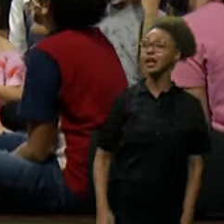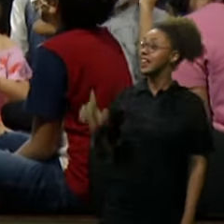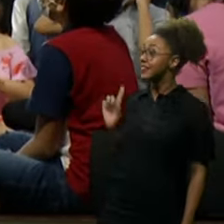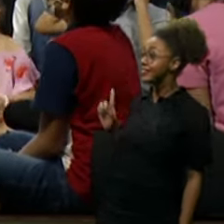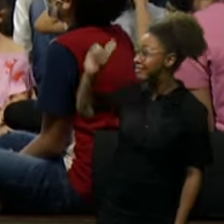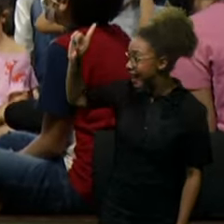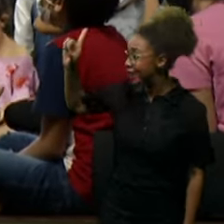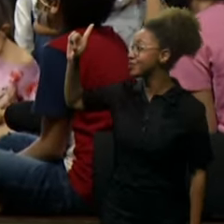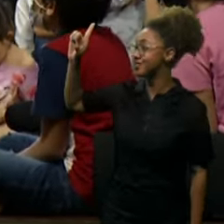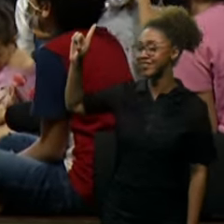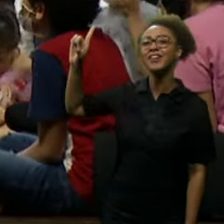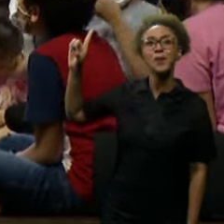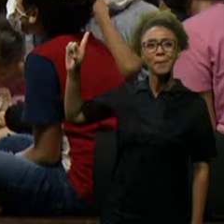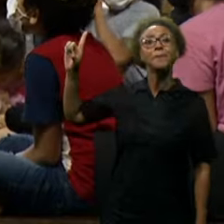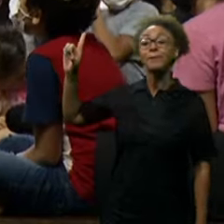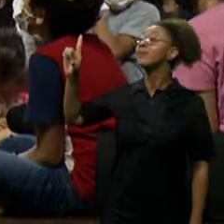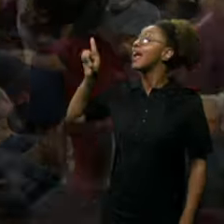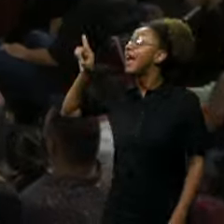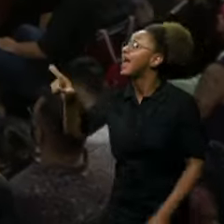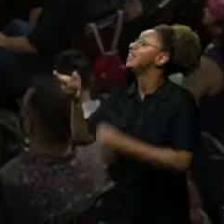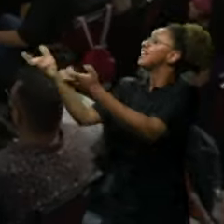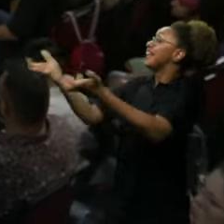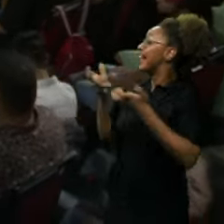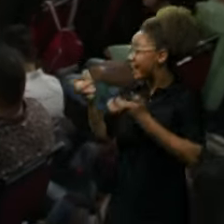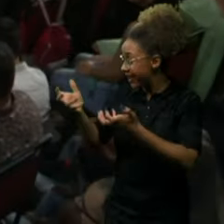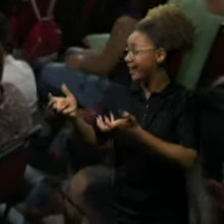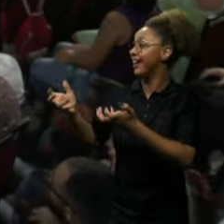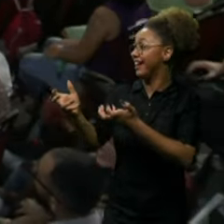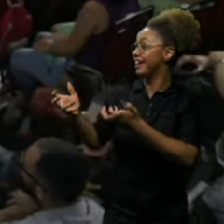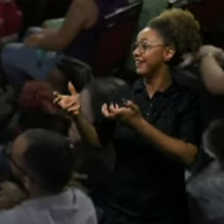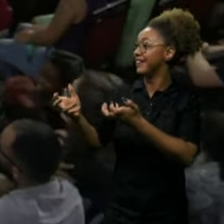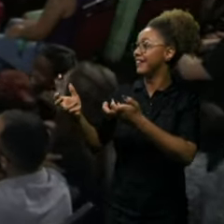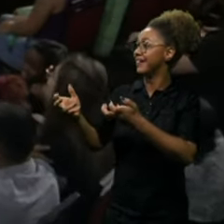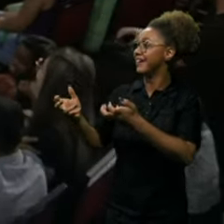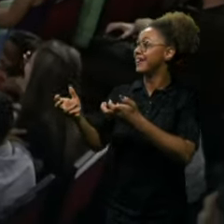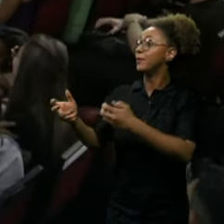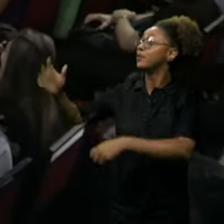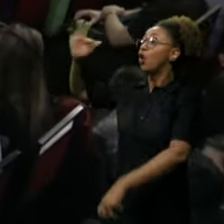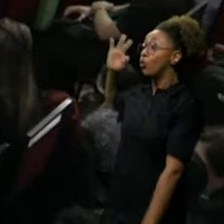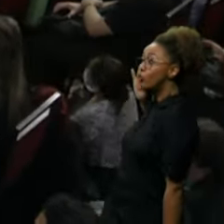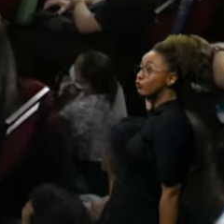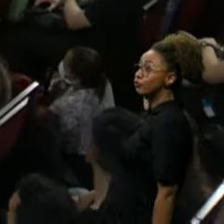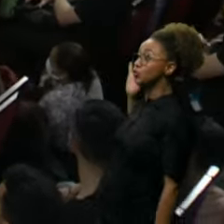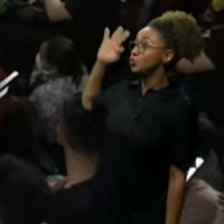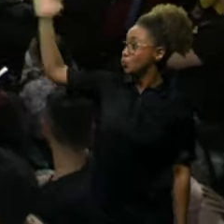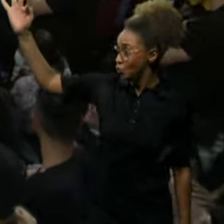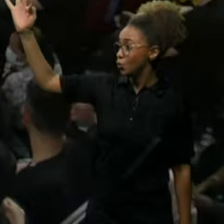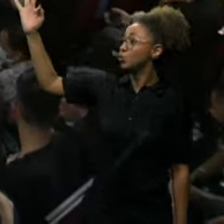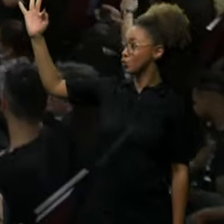o tchau a vela